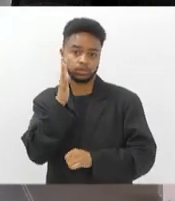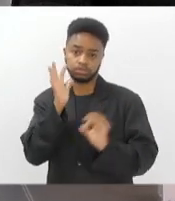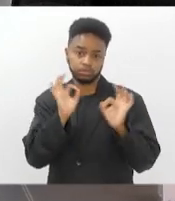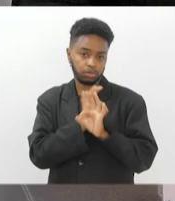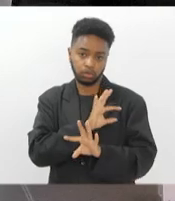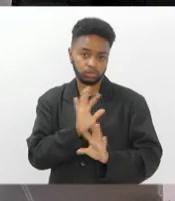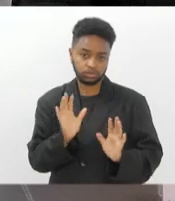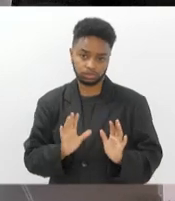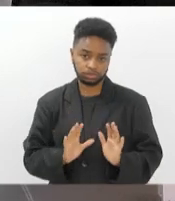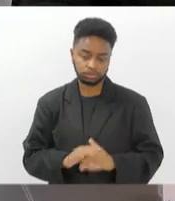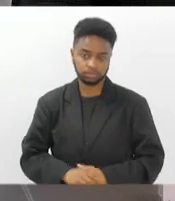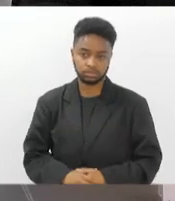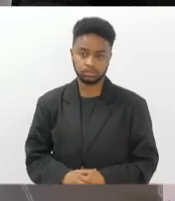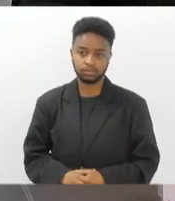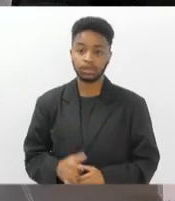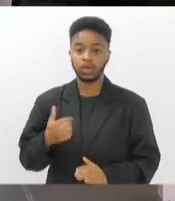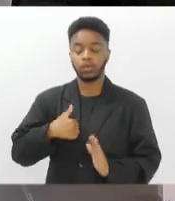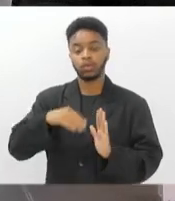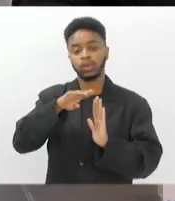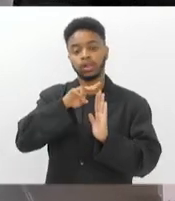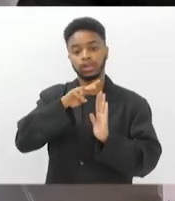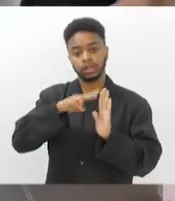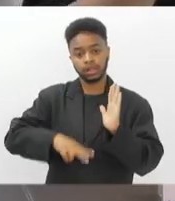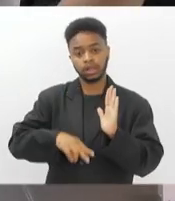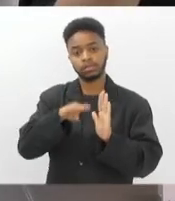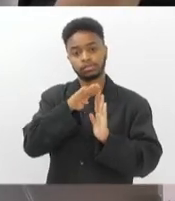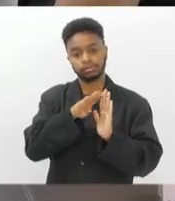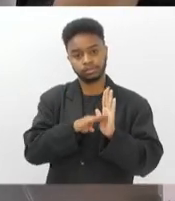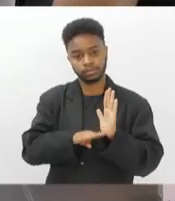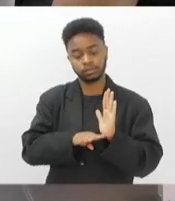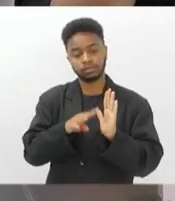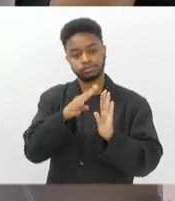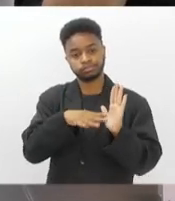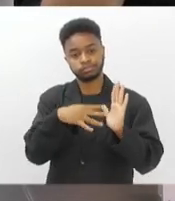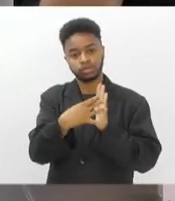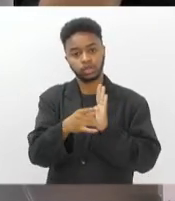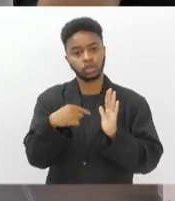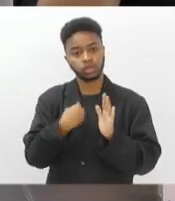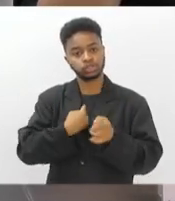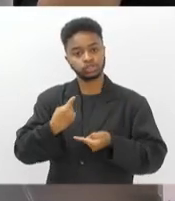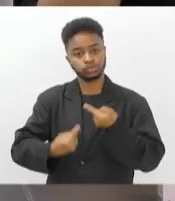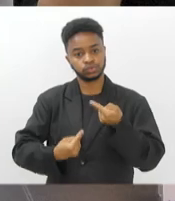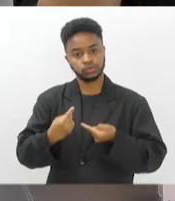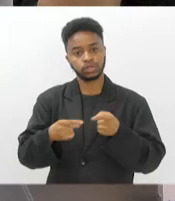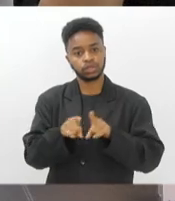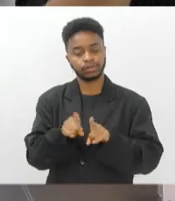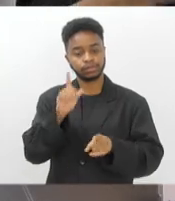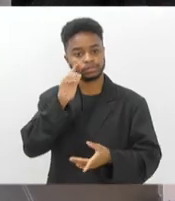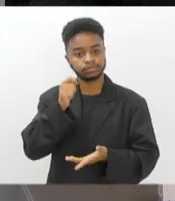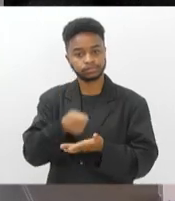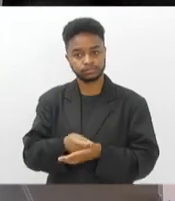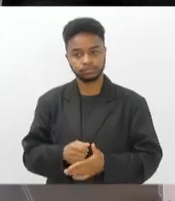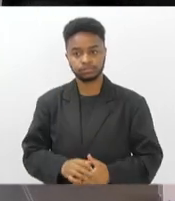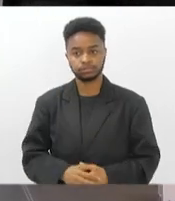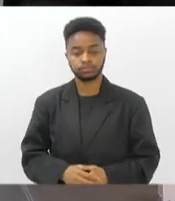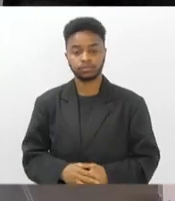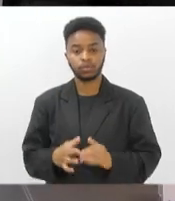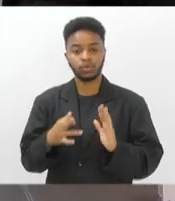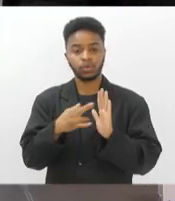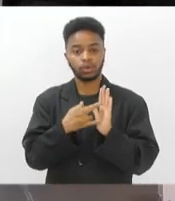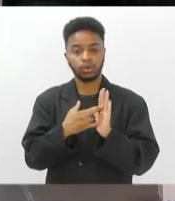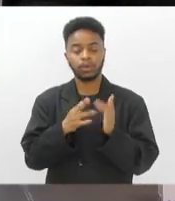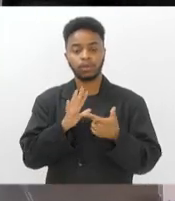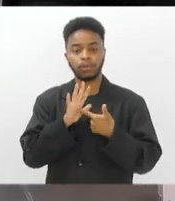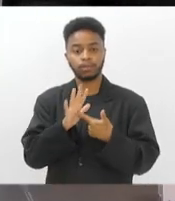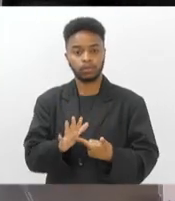né vou ler o cronograma E aí a gente vai debatendo e e delibera na forma regimental precisamente